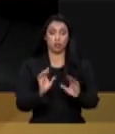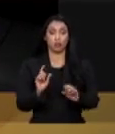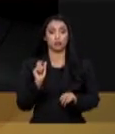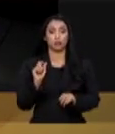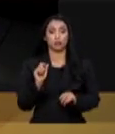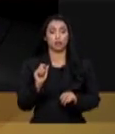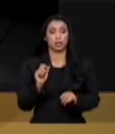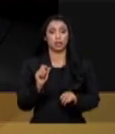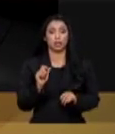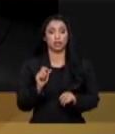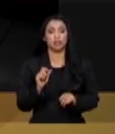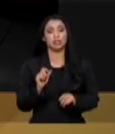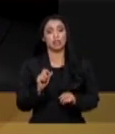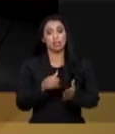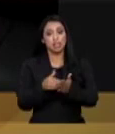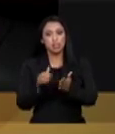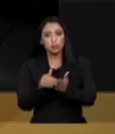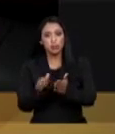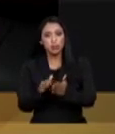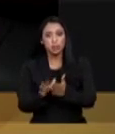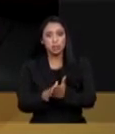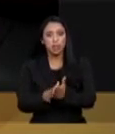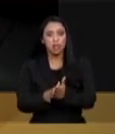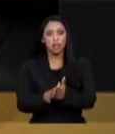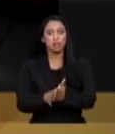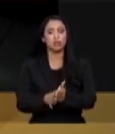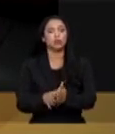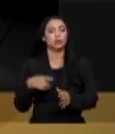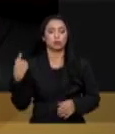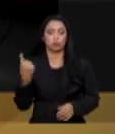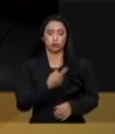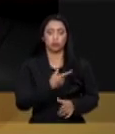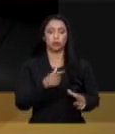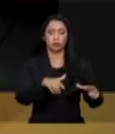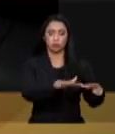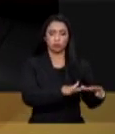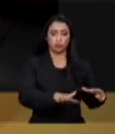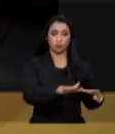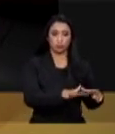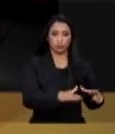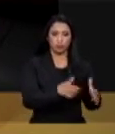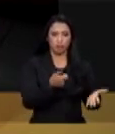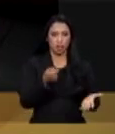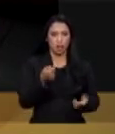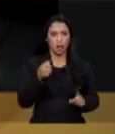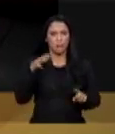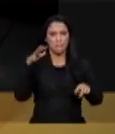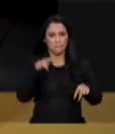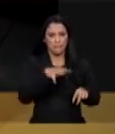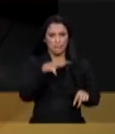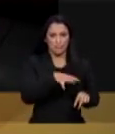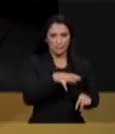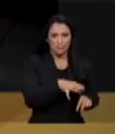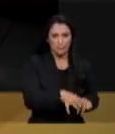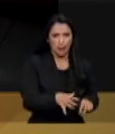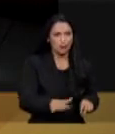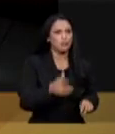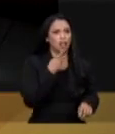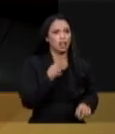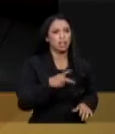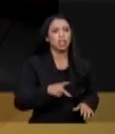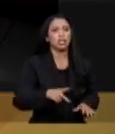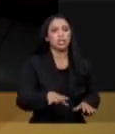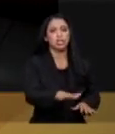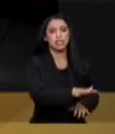descendentes daqueles que nos expulsaram à força da bala dos nossos territórios. Impor sobre nós o ônus de estarmos ocupando nossas terras